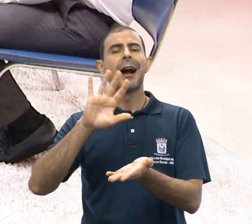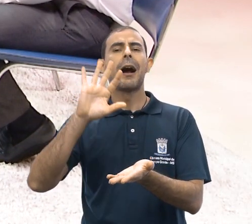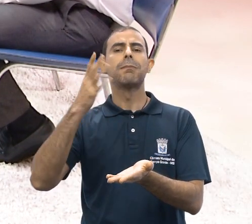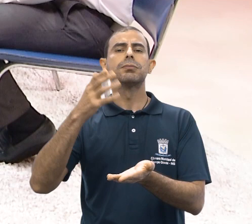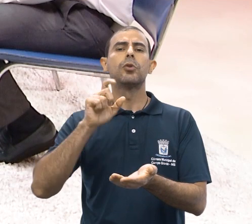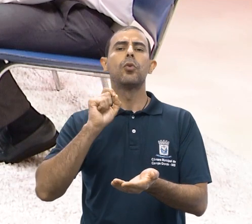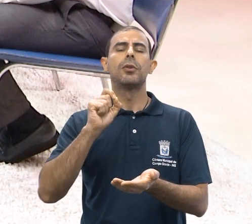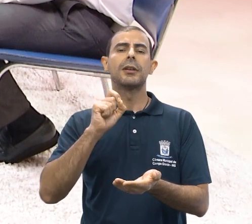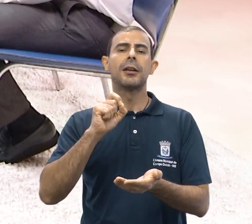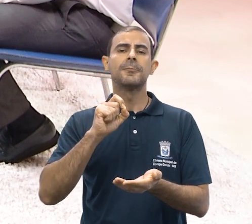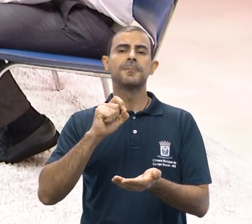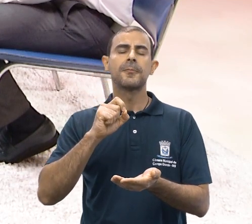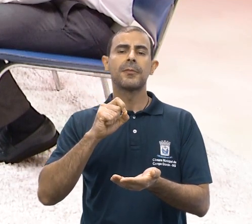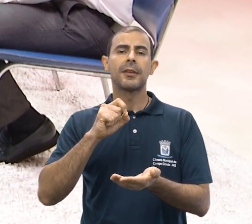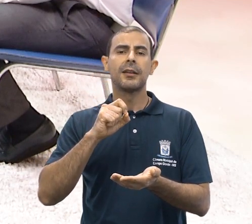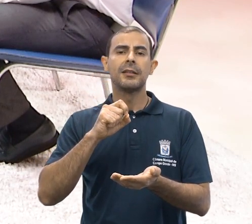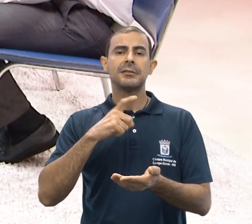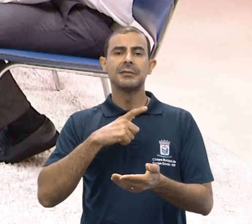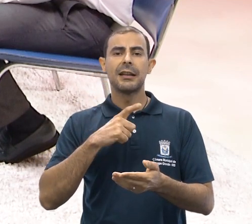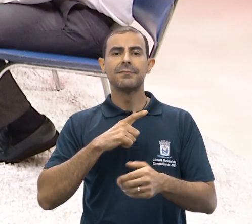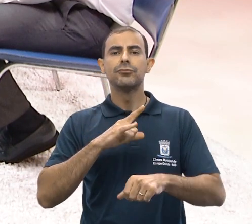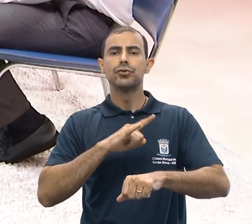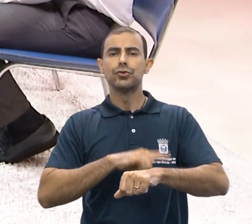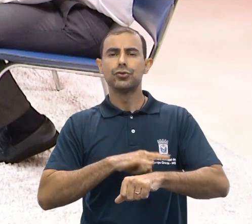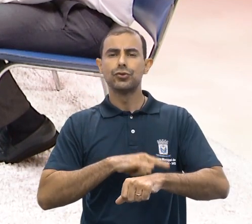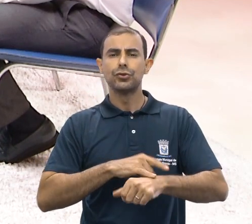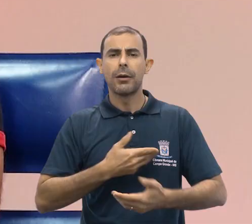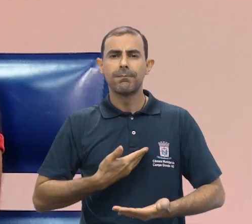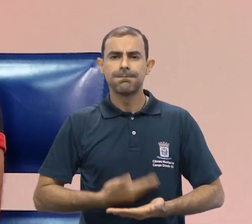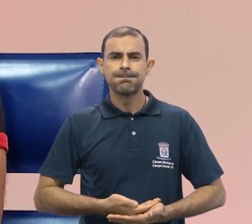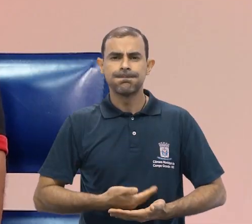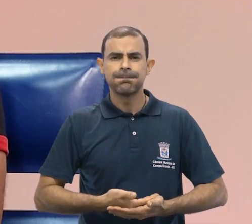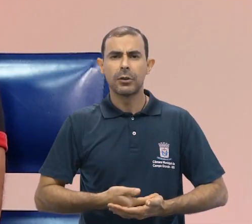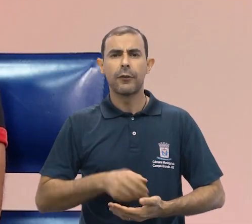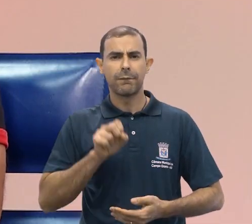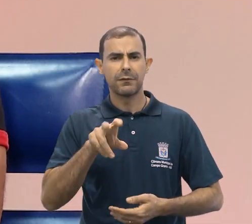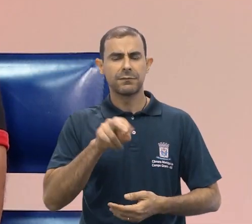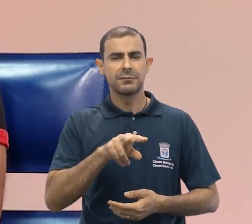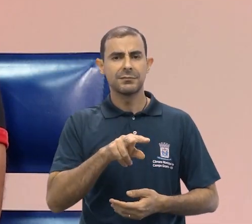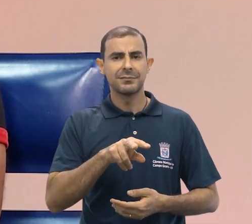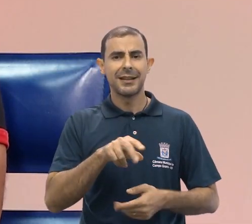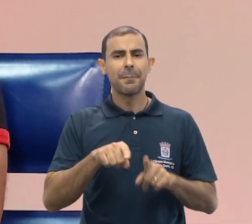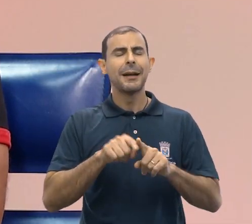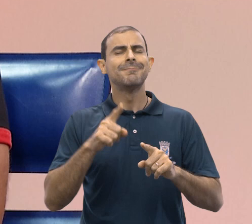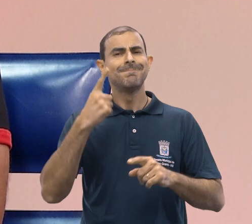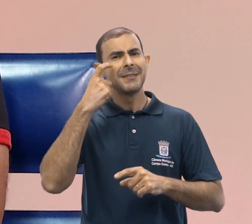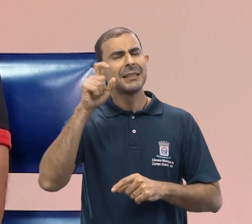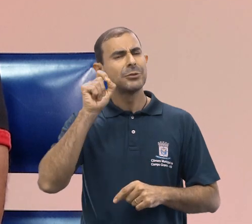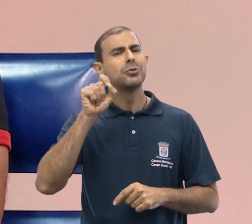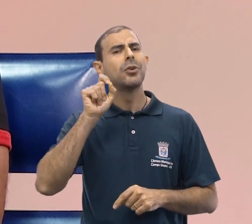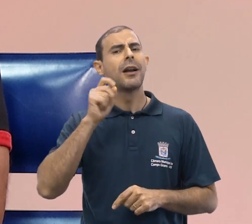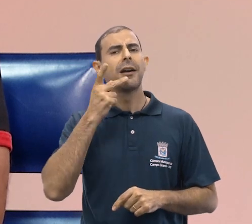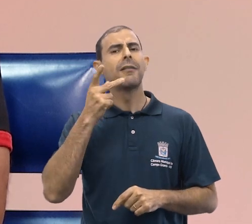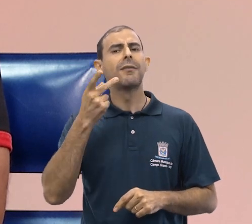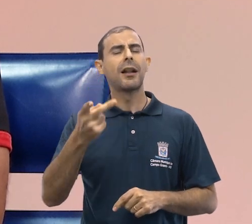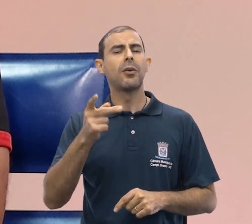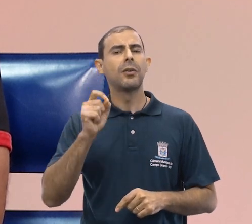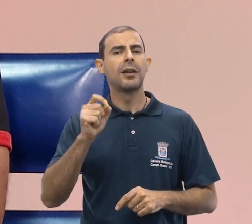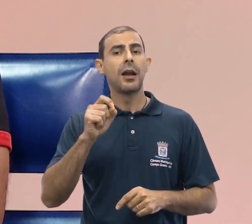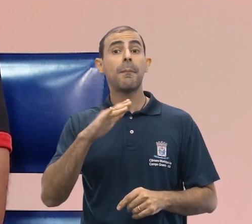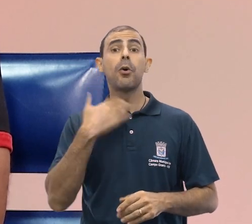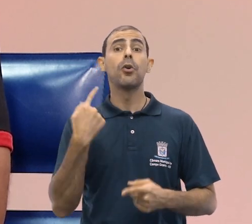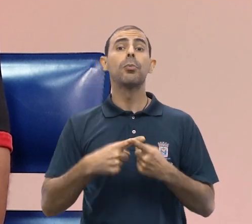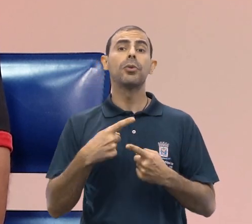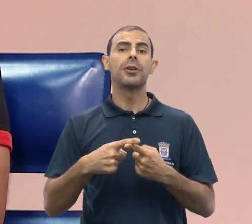interessante, doutor, que ele faleceu, assim, para falar, ele broncoaspirou. Né? Mas parece-me que as pessoas que têm Parkinson, a